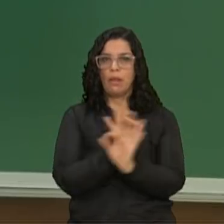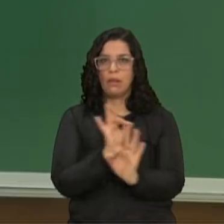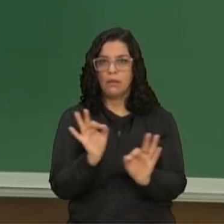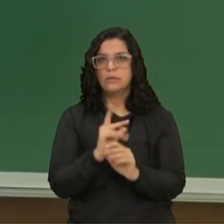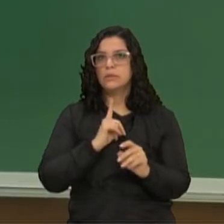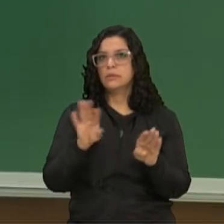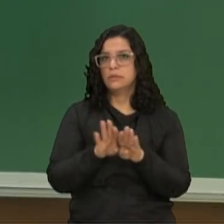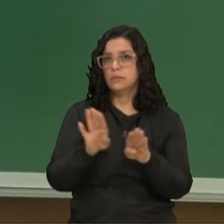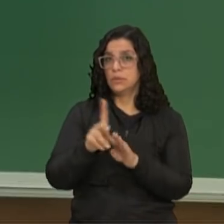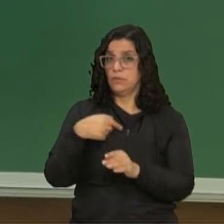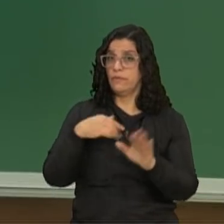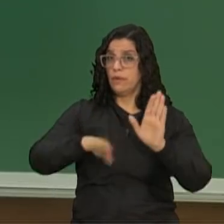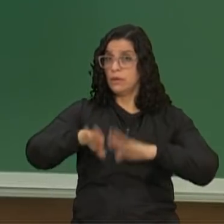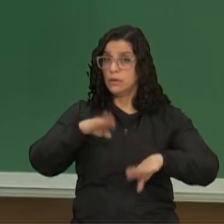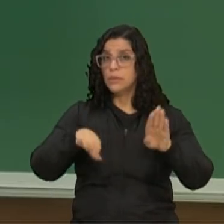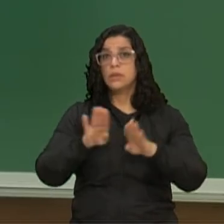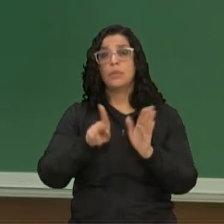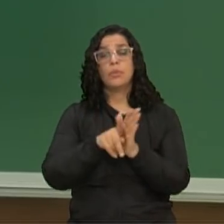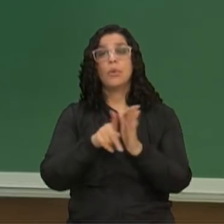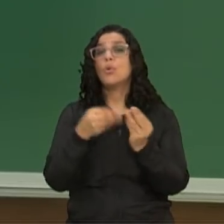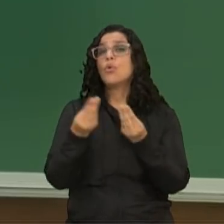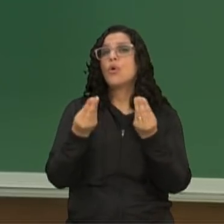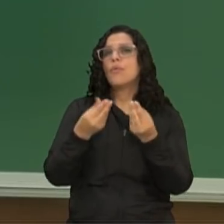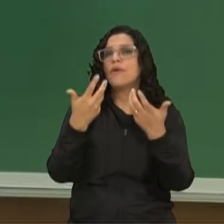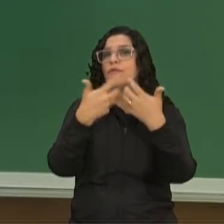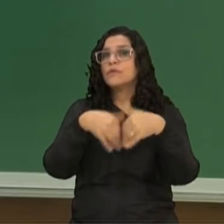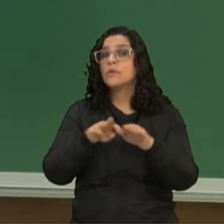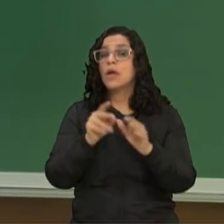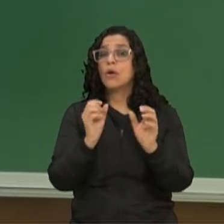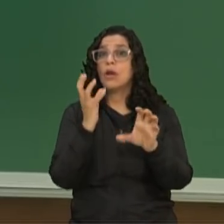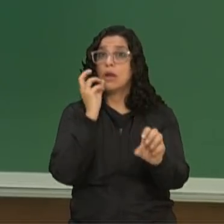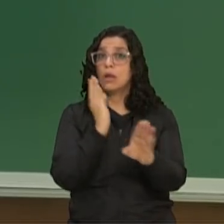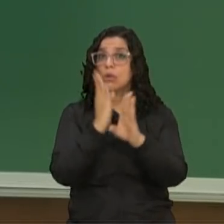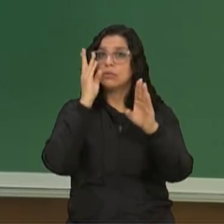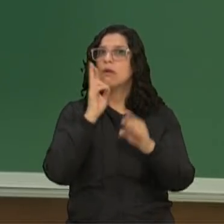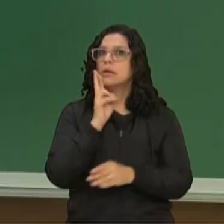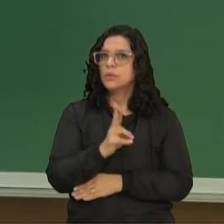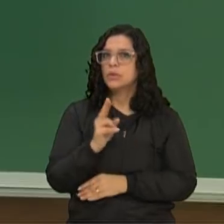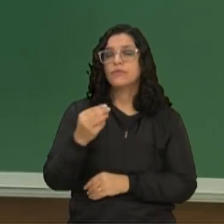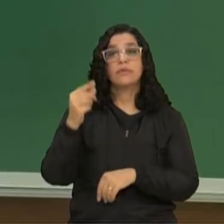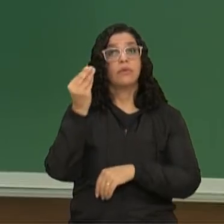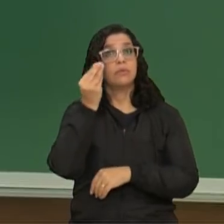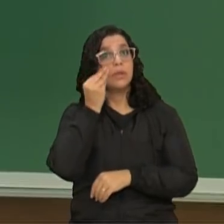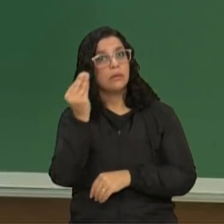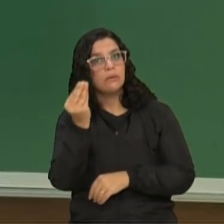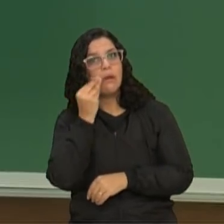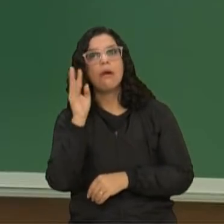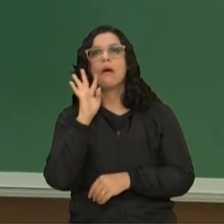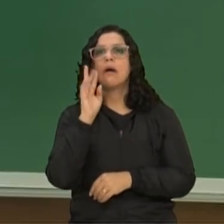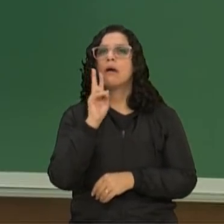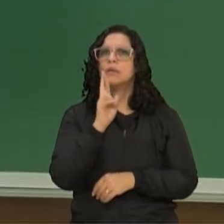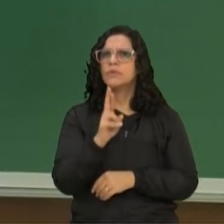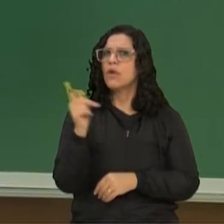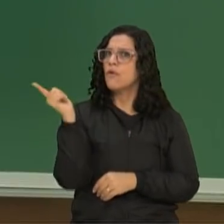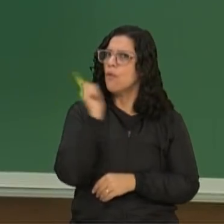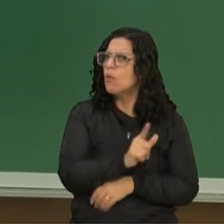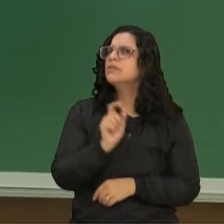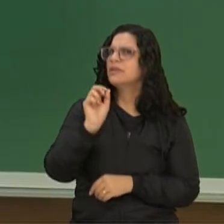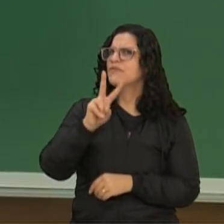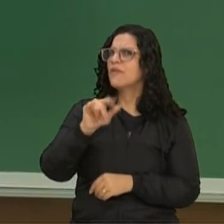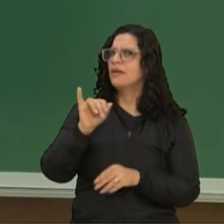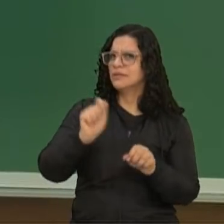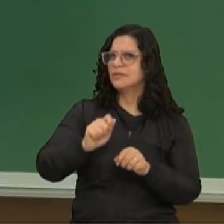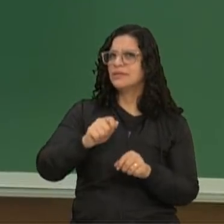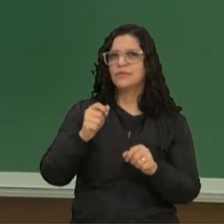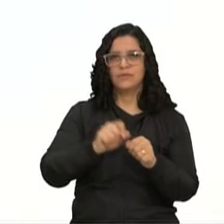notável. Isso vai depender do desenvolvimento que a gente vai fazer. Então, um tempinho para vocês tentarem fazer, tentar não, conseguir fazer